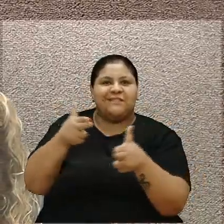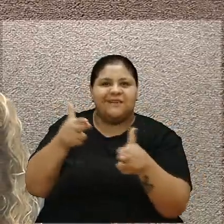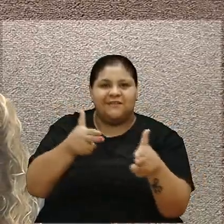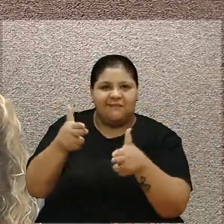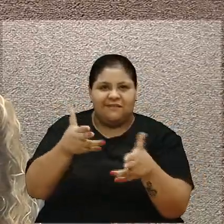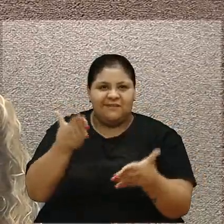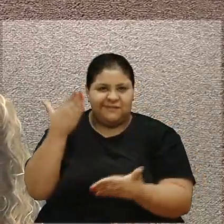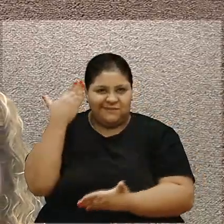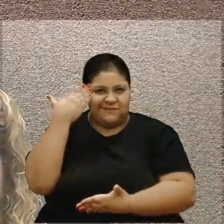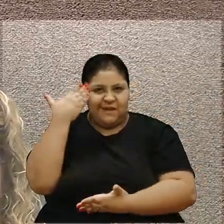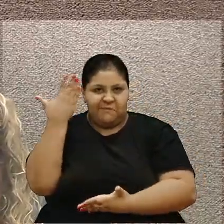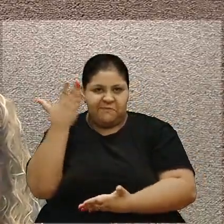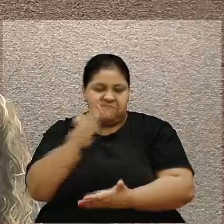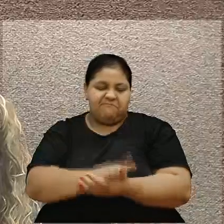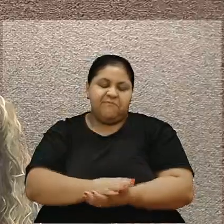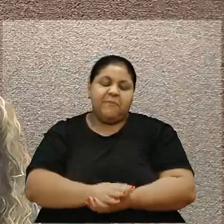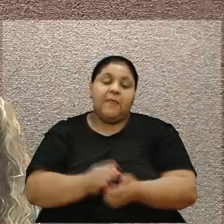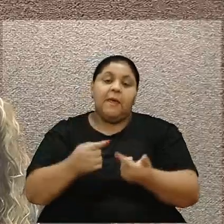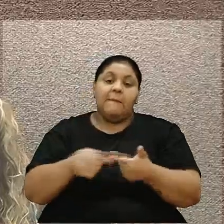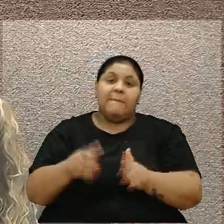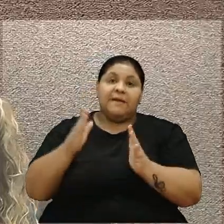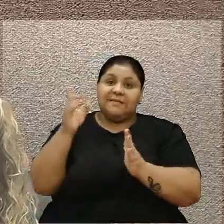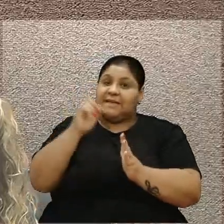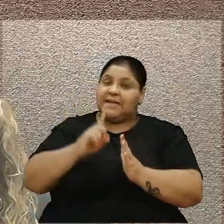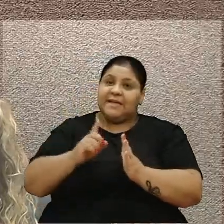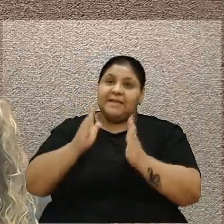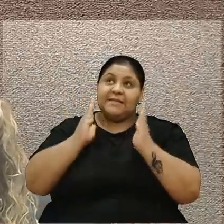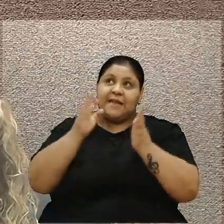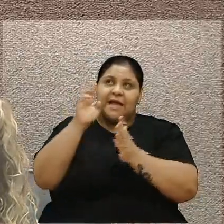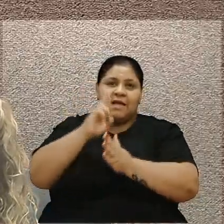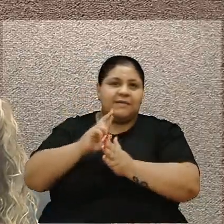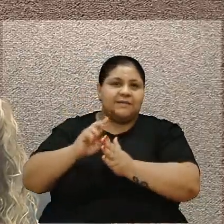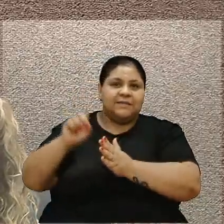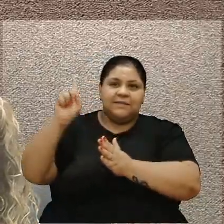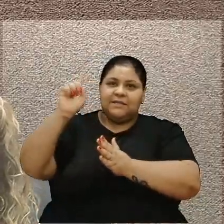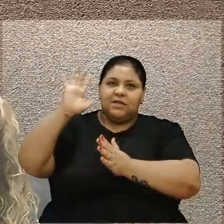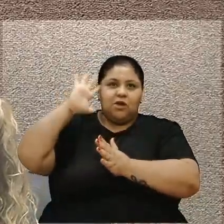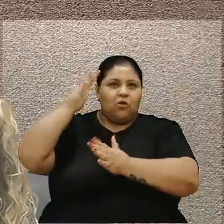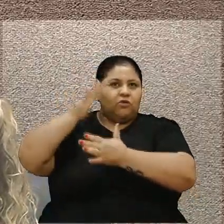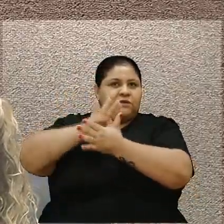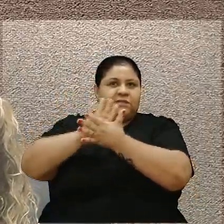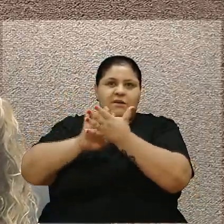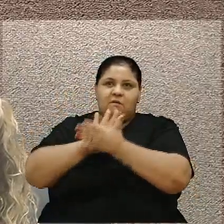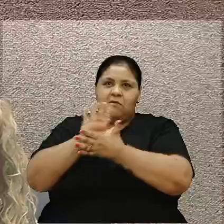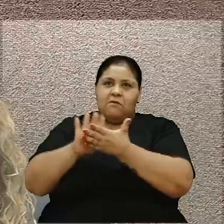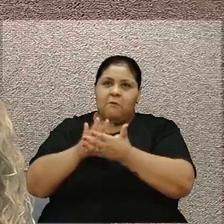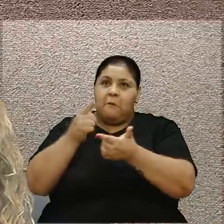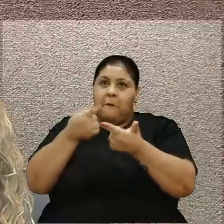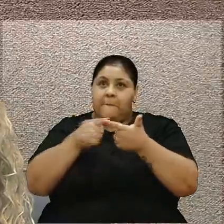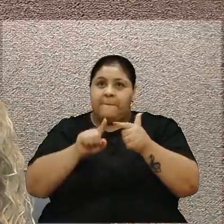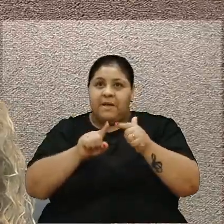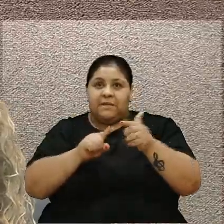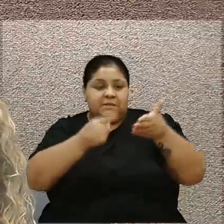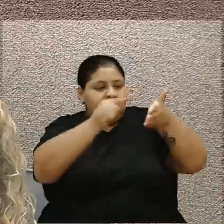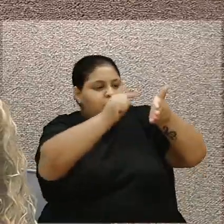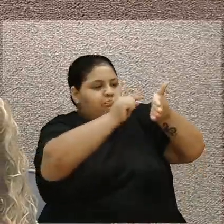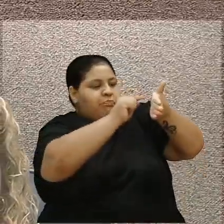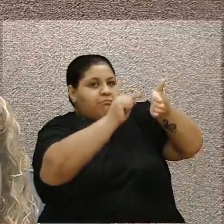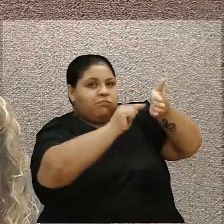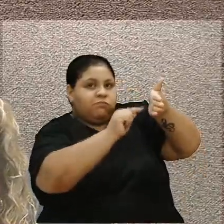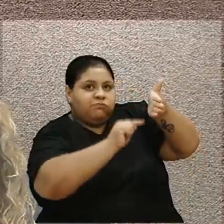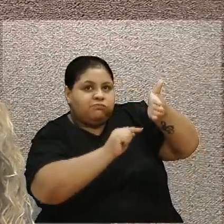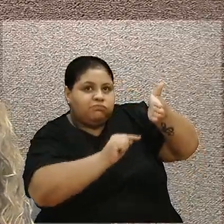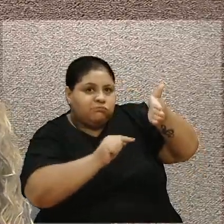terror. Mas, graças a Deus, a montanha não veio abaixo, mas a rachadura está lá, vereador Frisso. E pode ainda